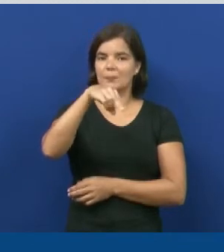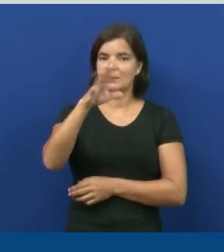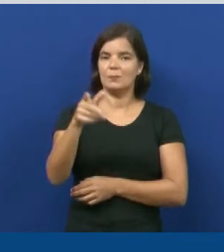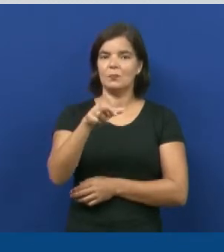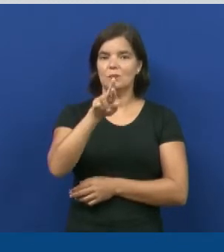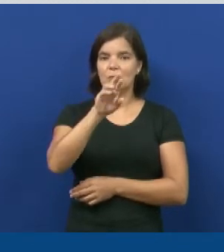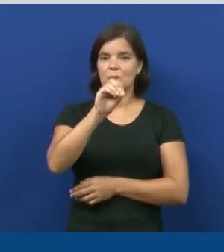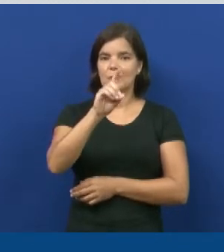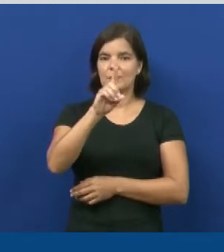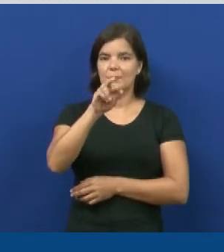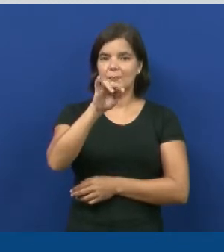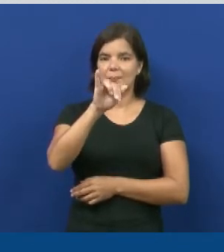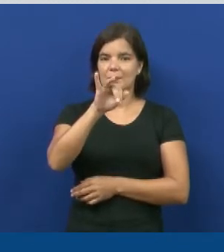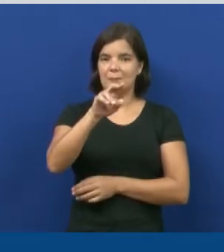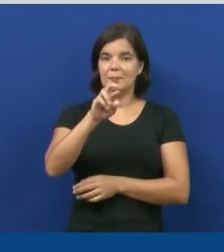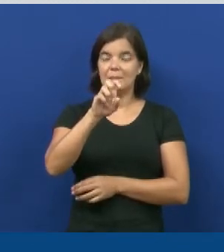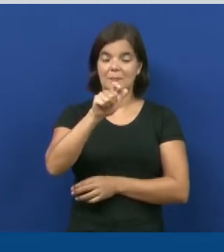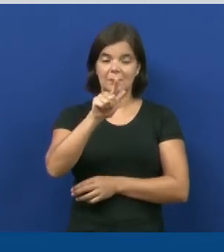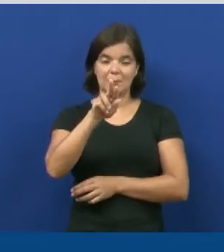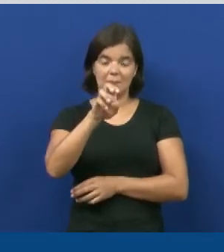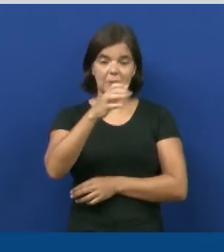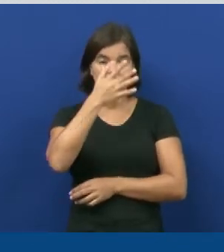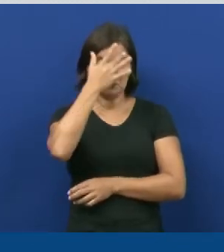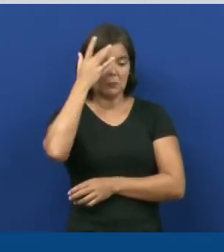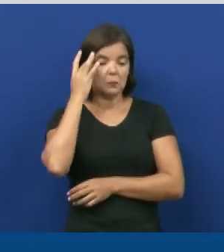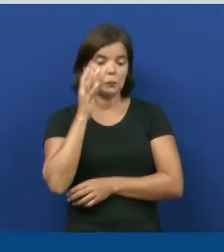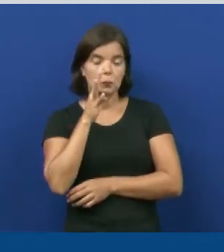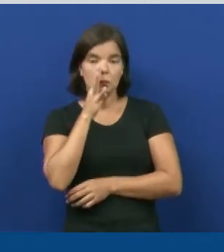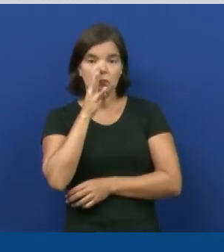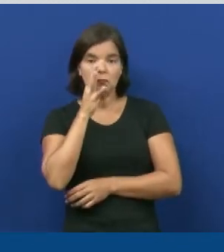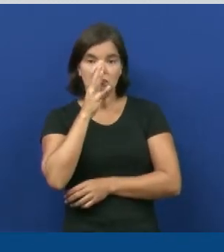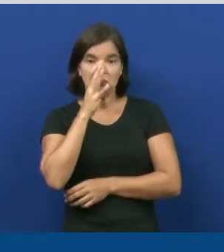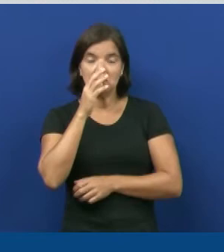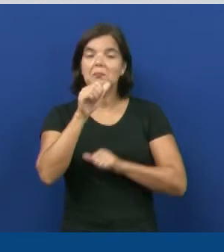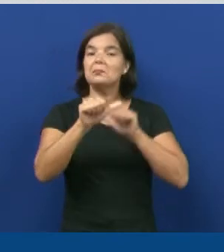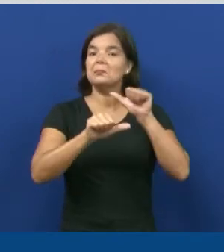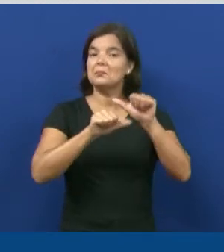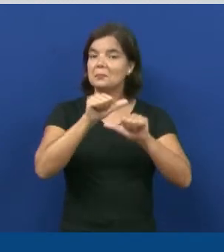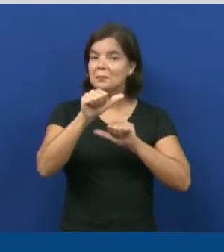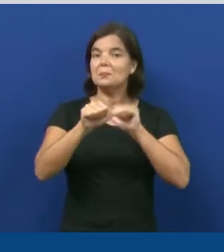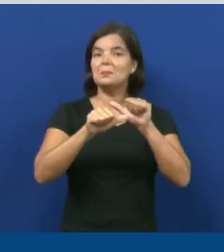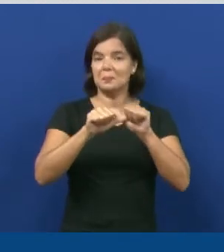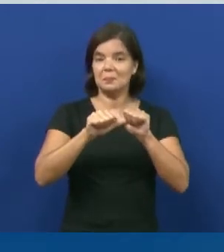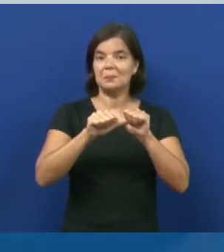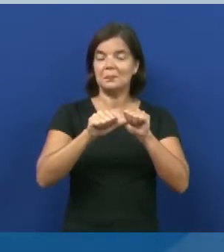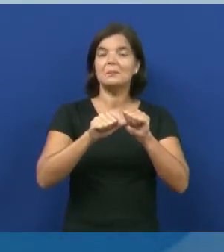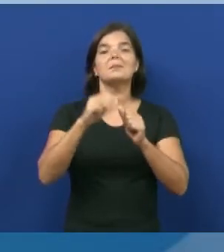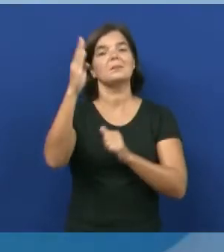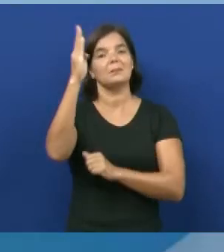Zimbisky, que escandalizou o público e modernizou o palco brasileiro.